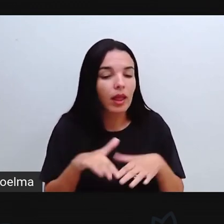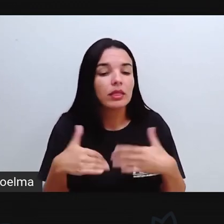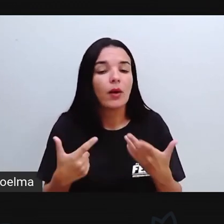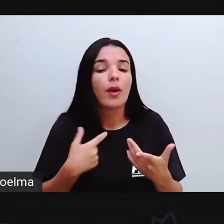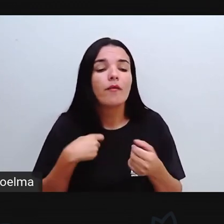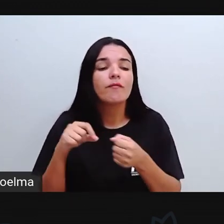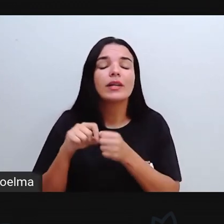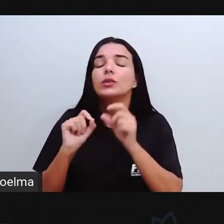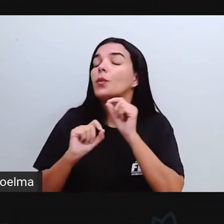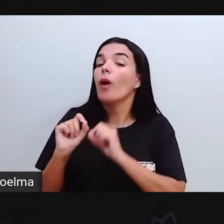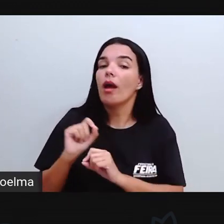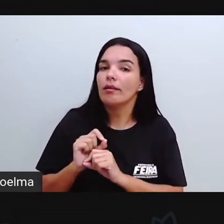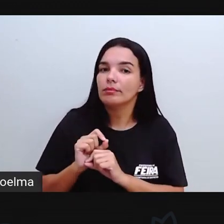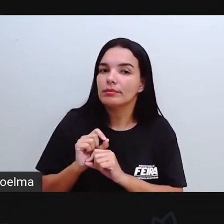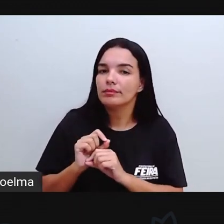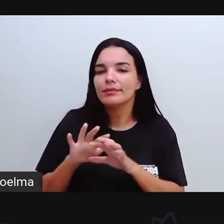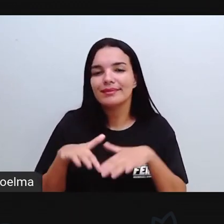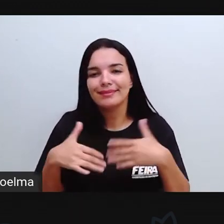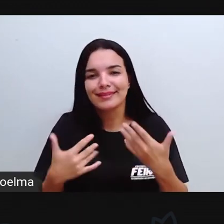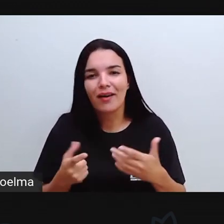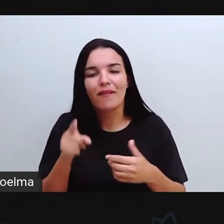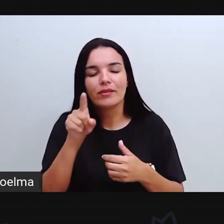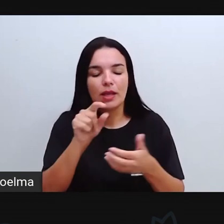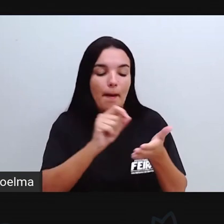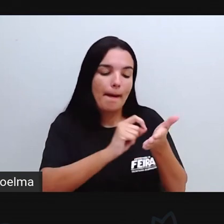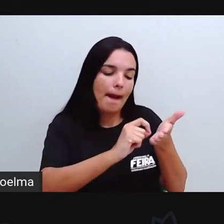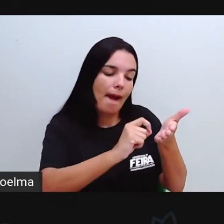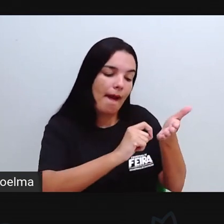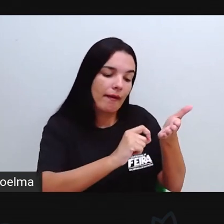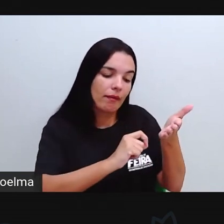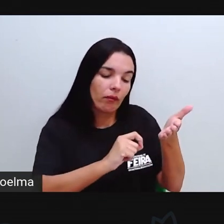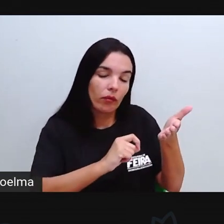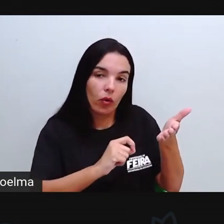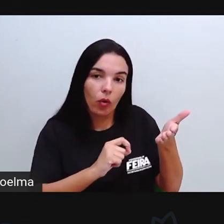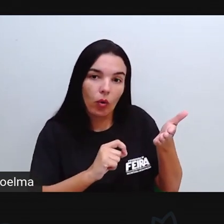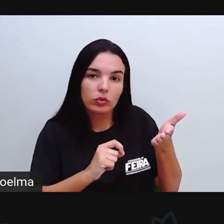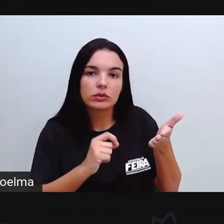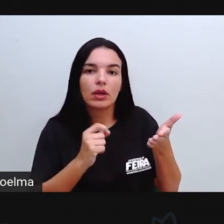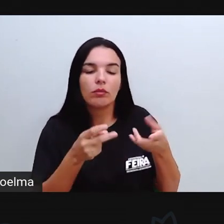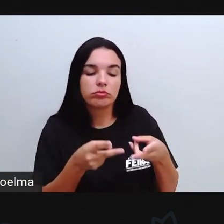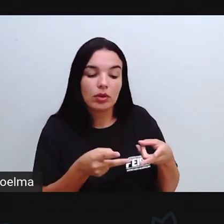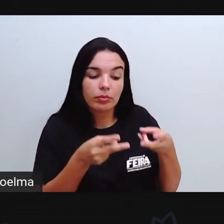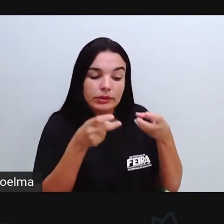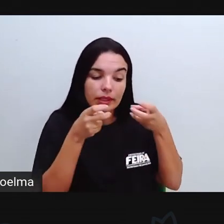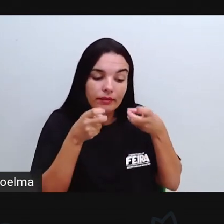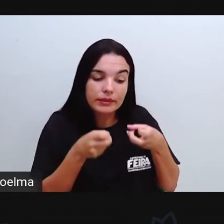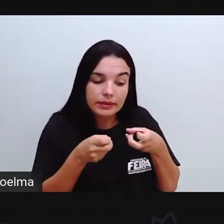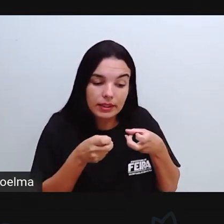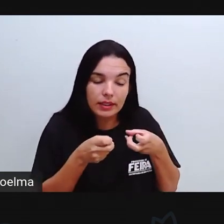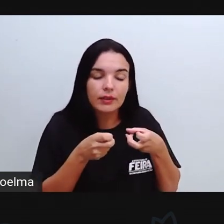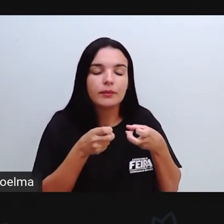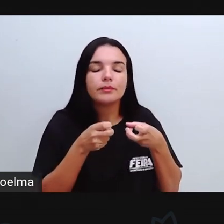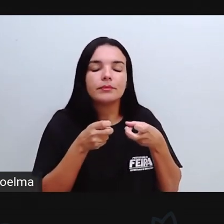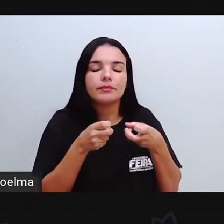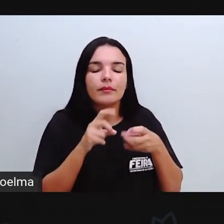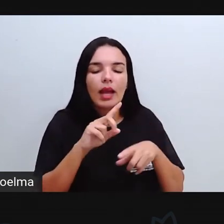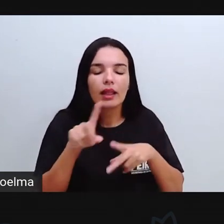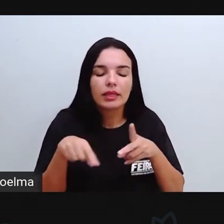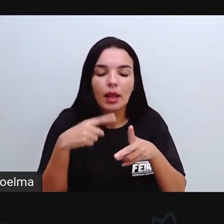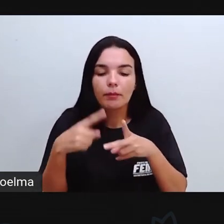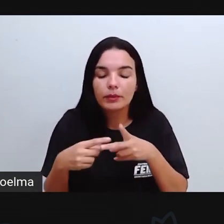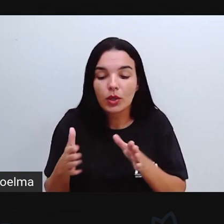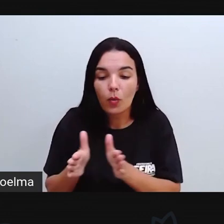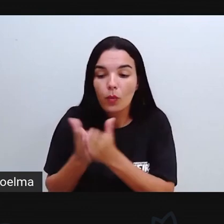que eu faço, pro? Vocês vão fazer uma anotação no seu caderno, na própria atividade, e quando